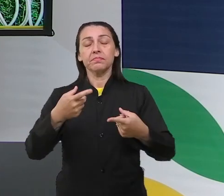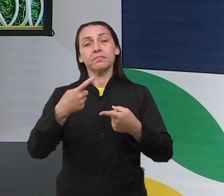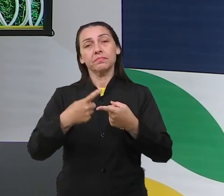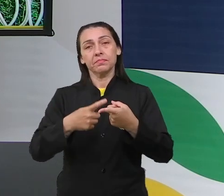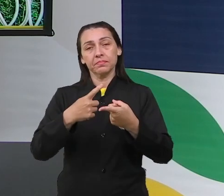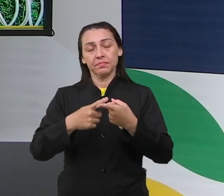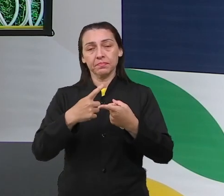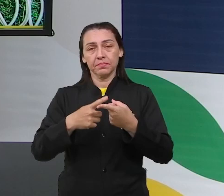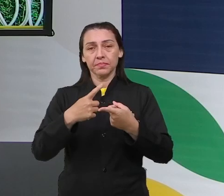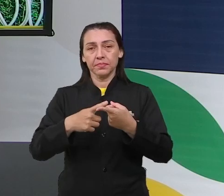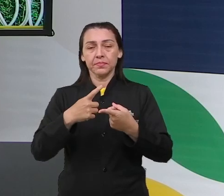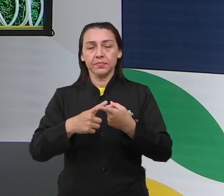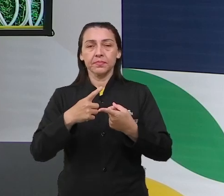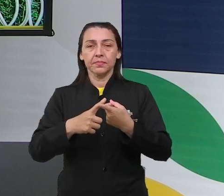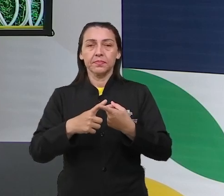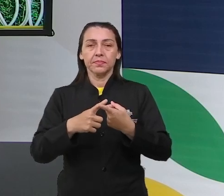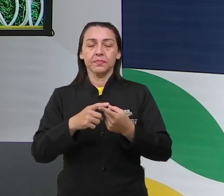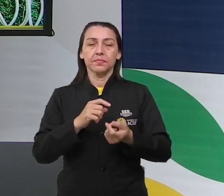essa é